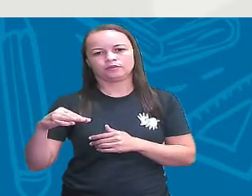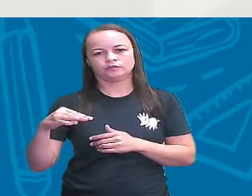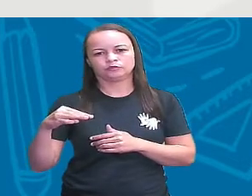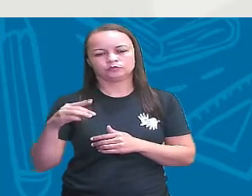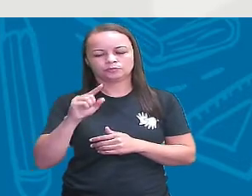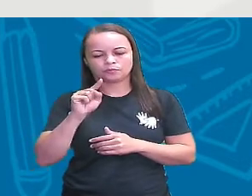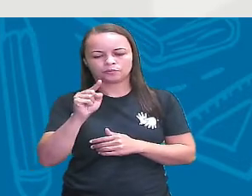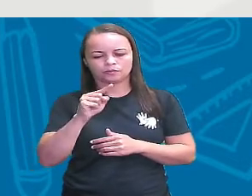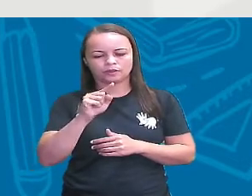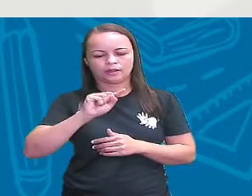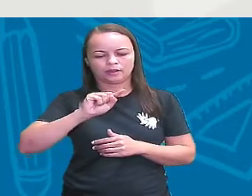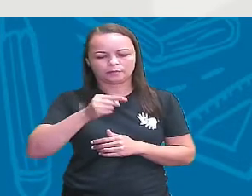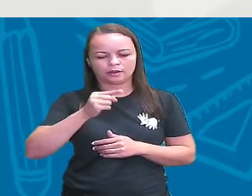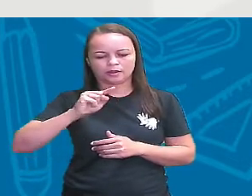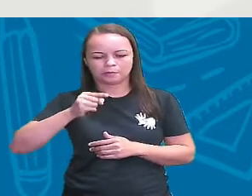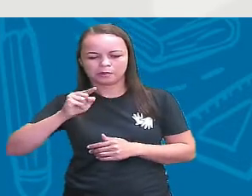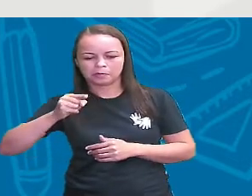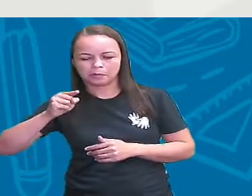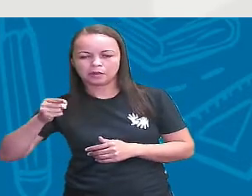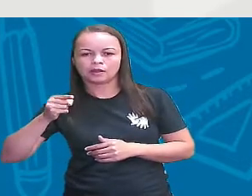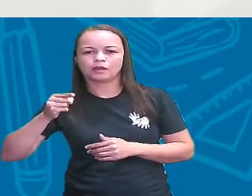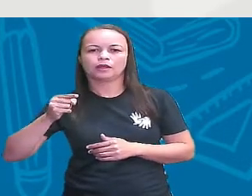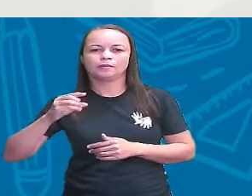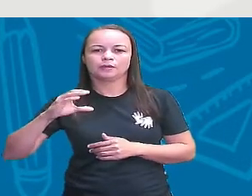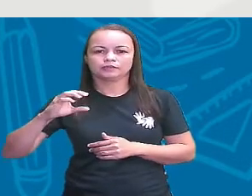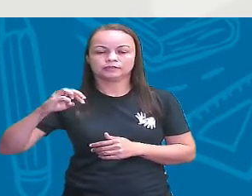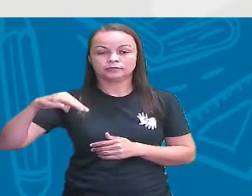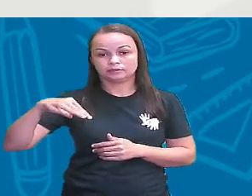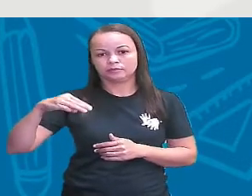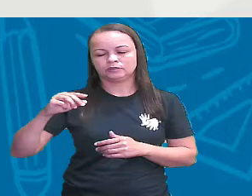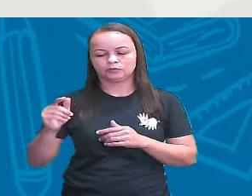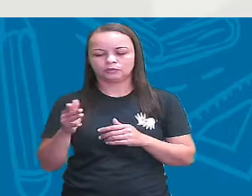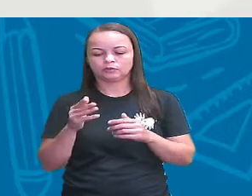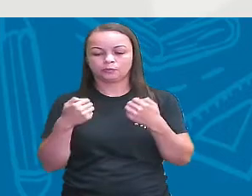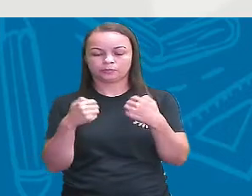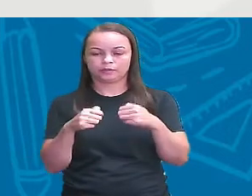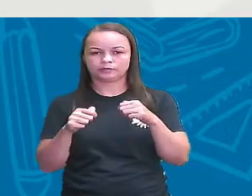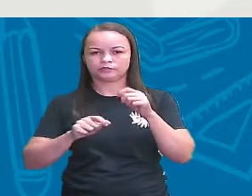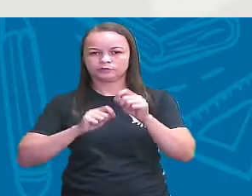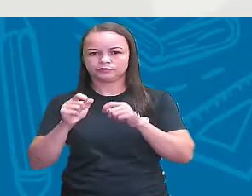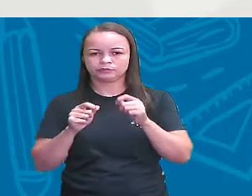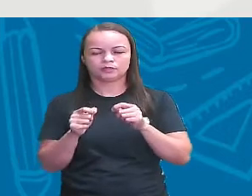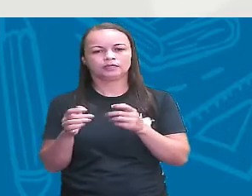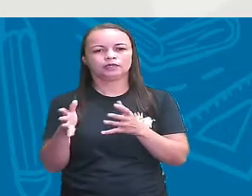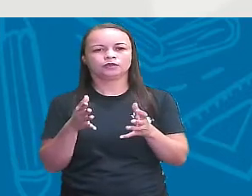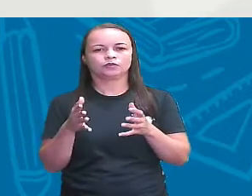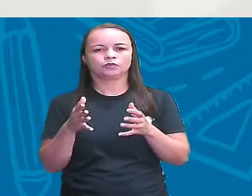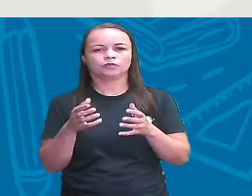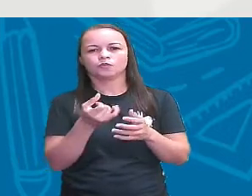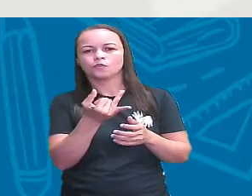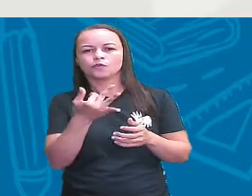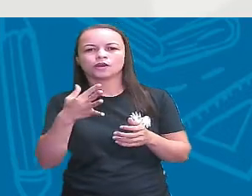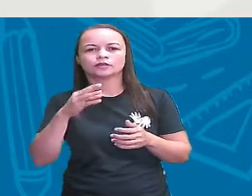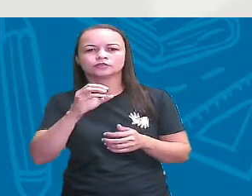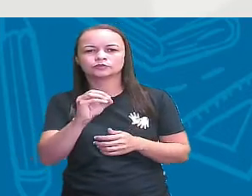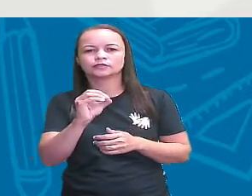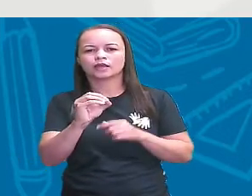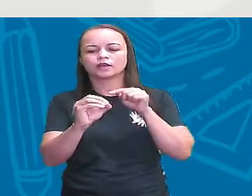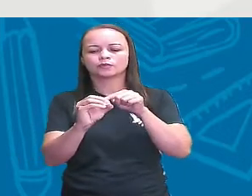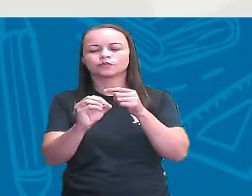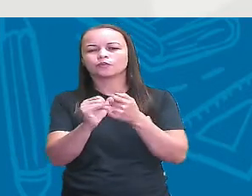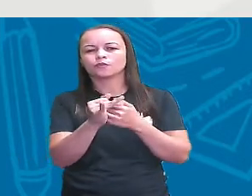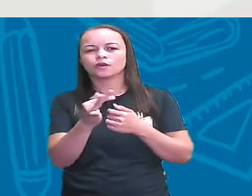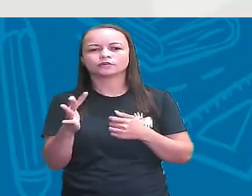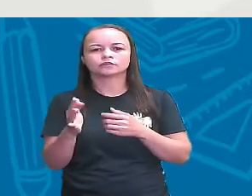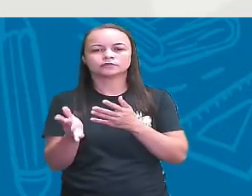faça a transformação. Para acontecer isso, eu vou precisar acrescentar aí quantos zeros? Vamos ver